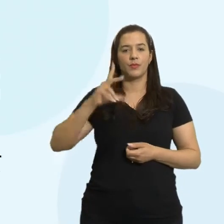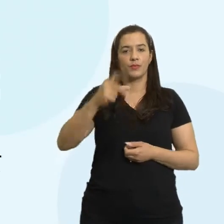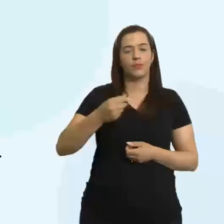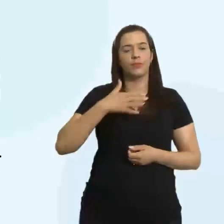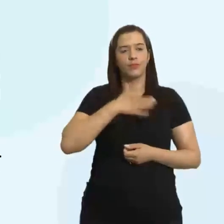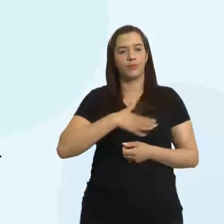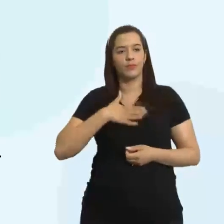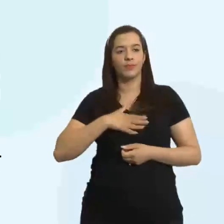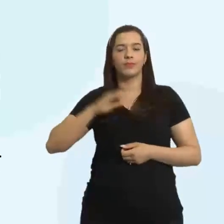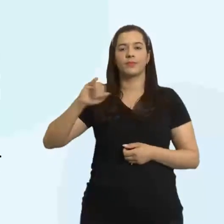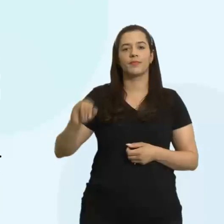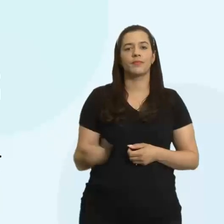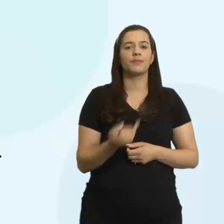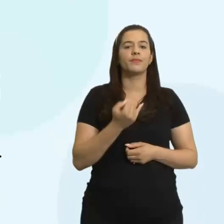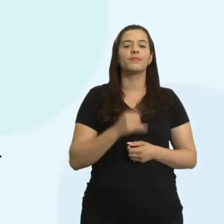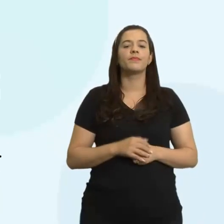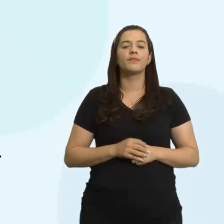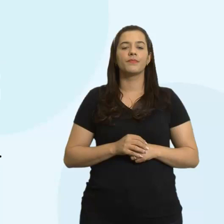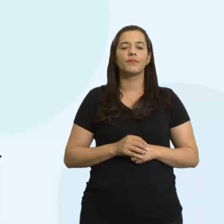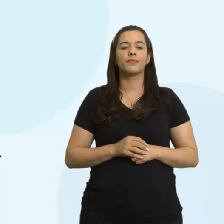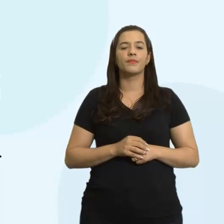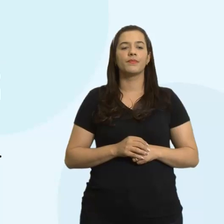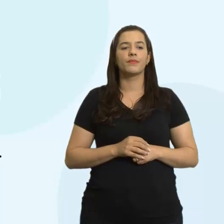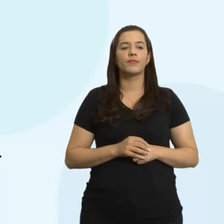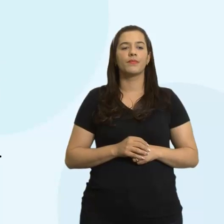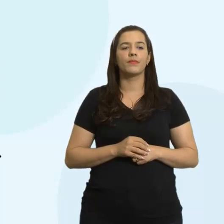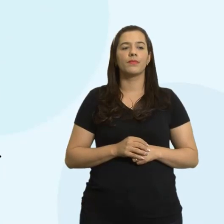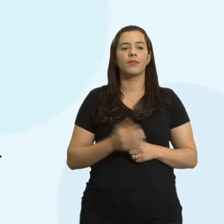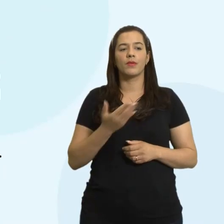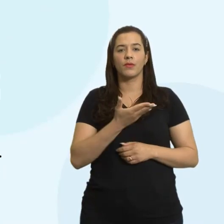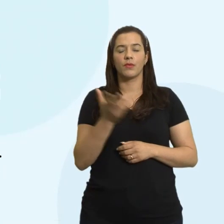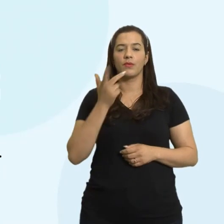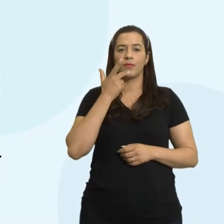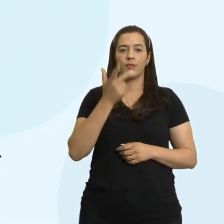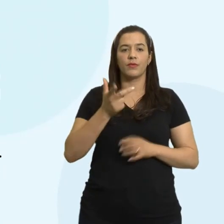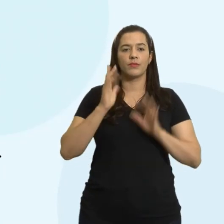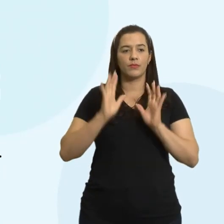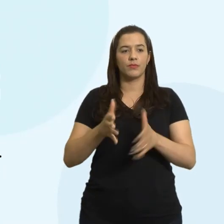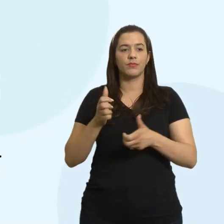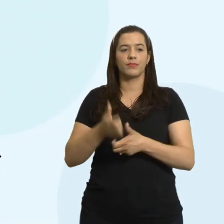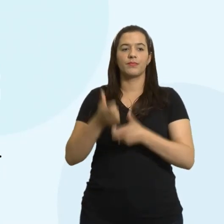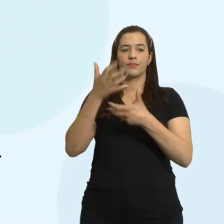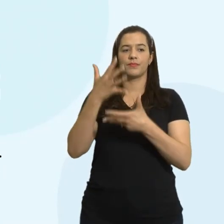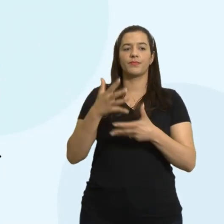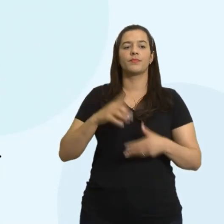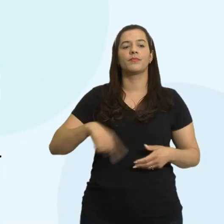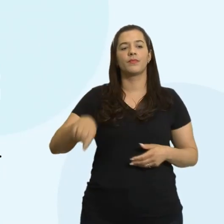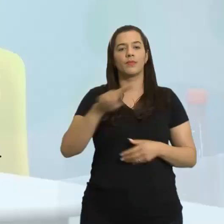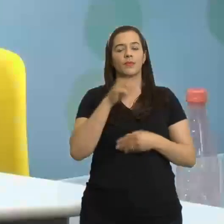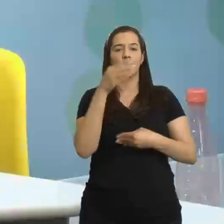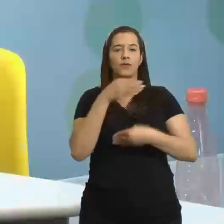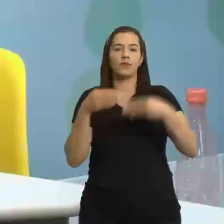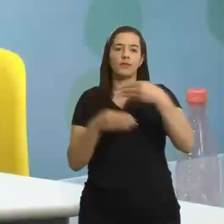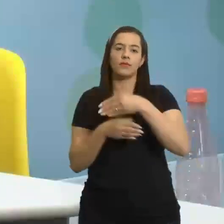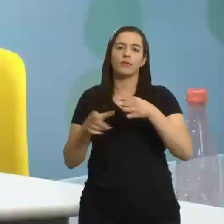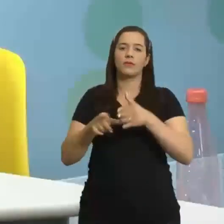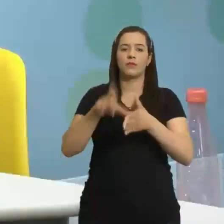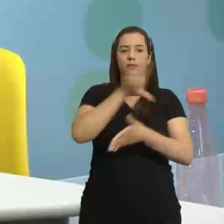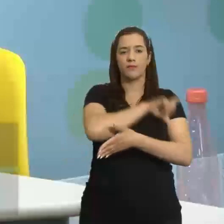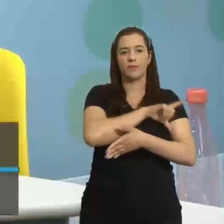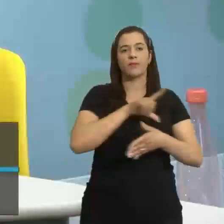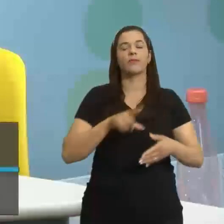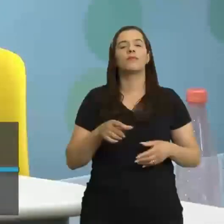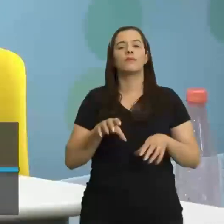tenham aproveitado. Como foi mencionado aqui no chat, os slides anteriores, das